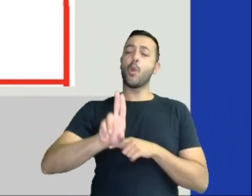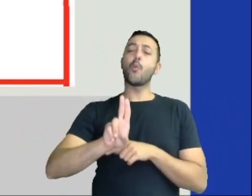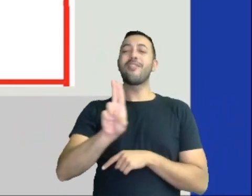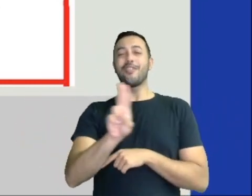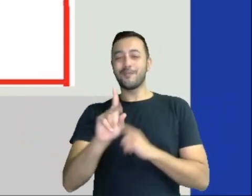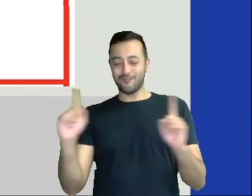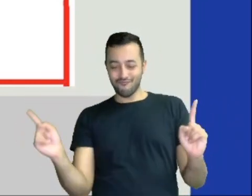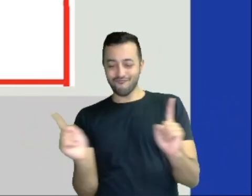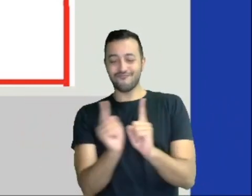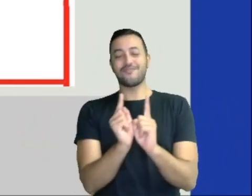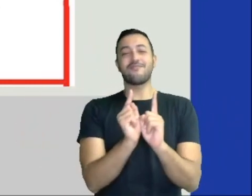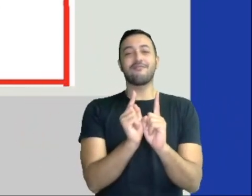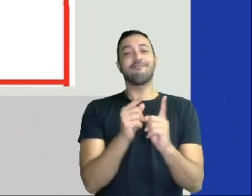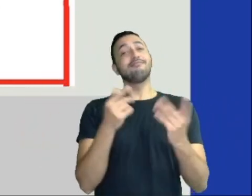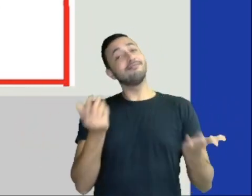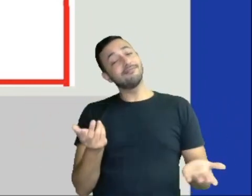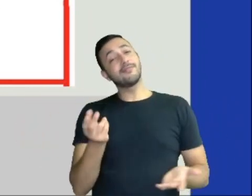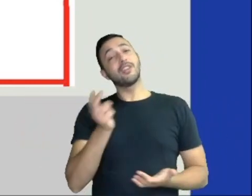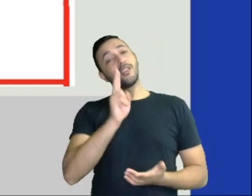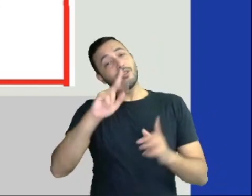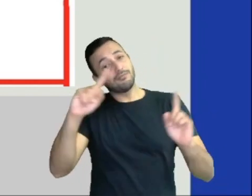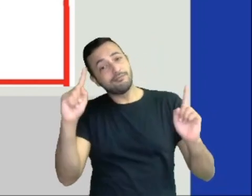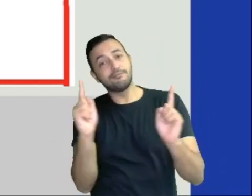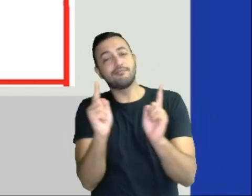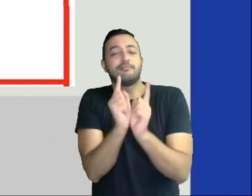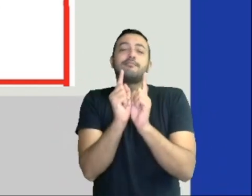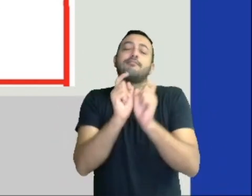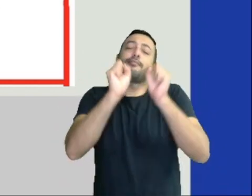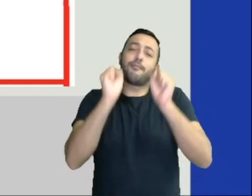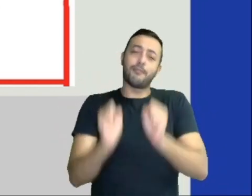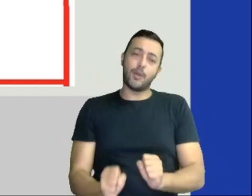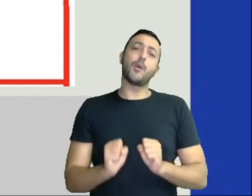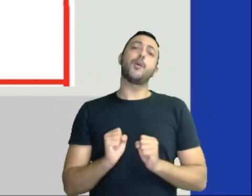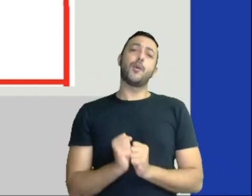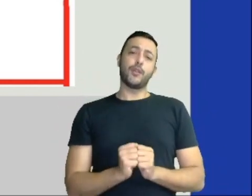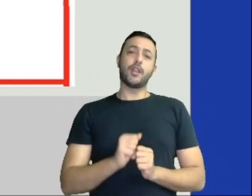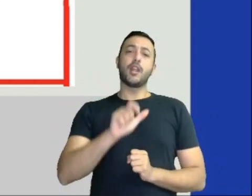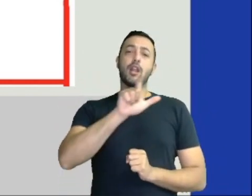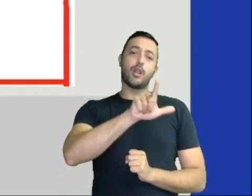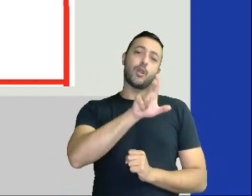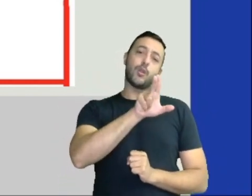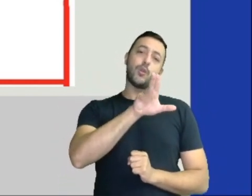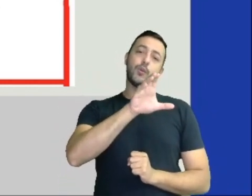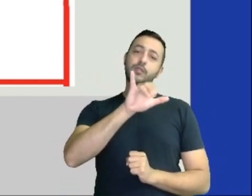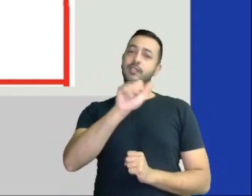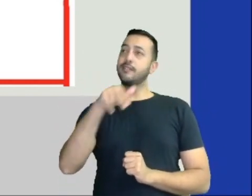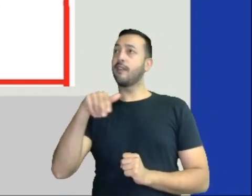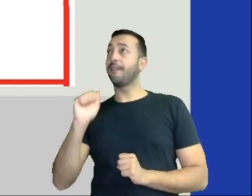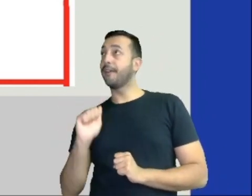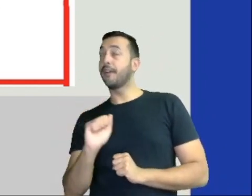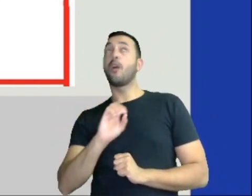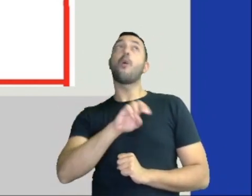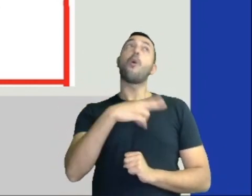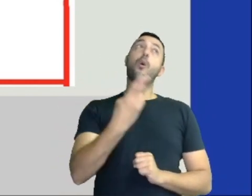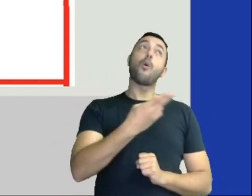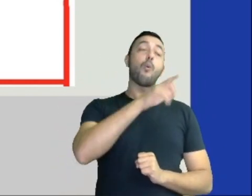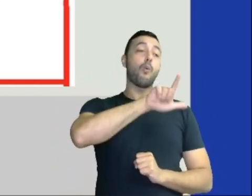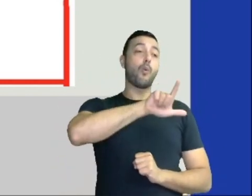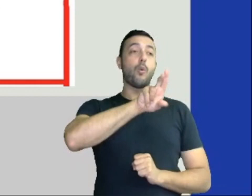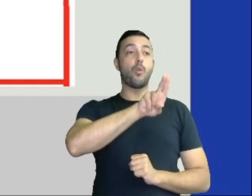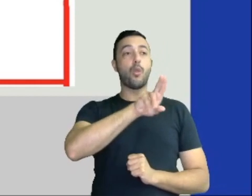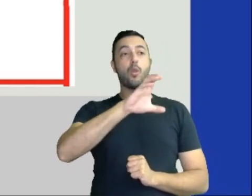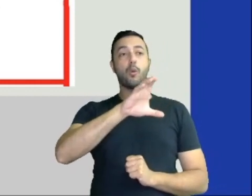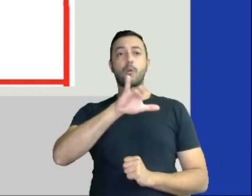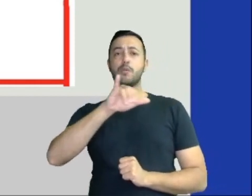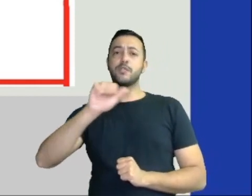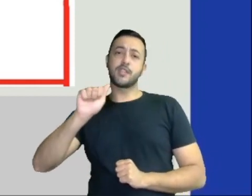né então ela chamou a pessoa pelo apelido que pode ser Luciana pode ser Lúcia